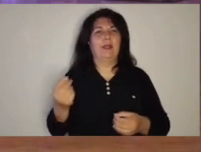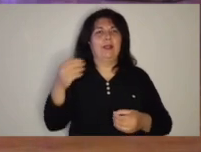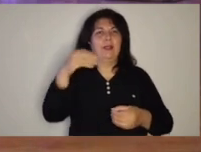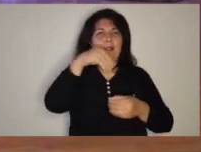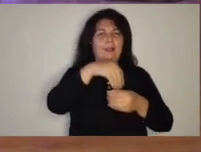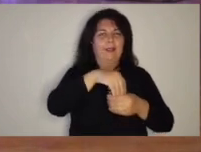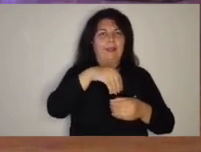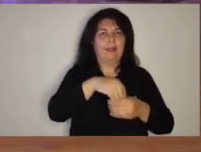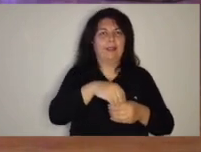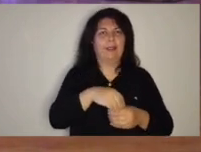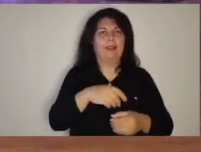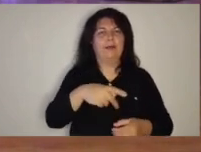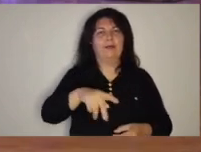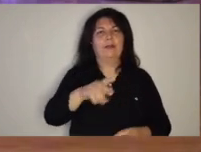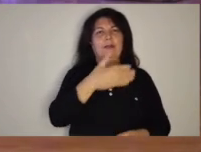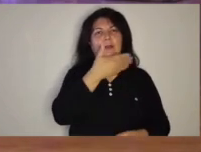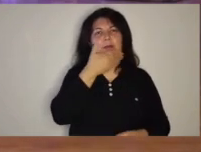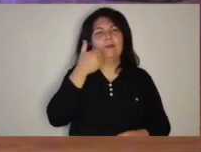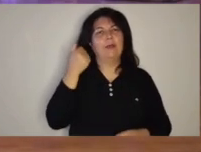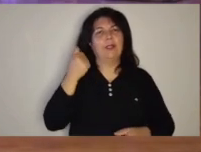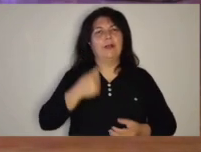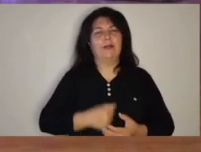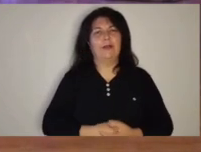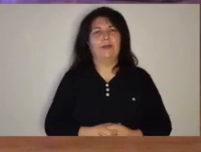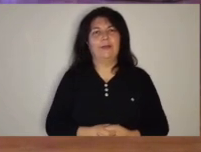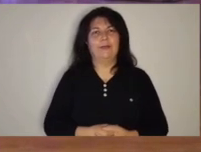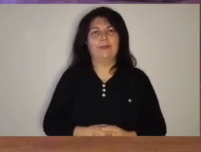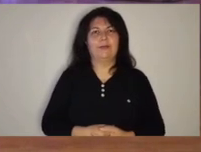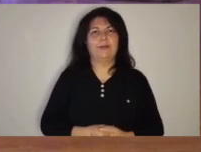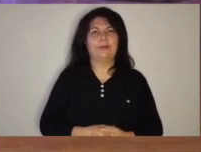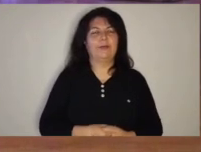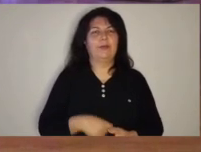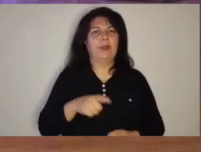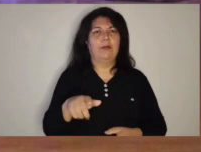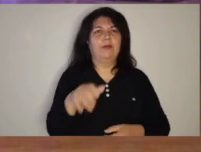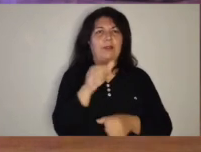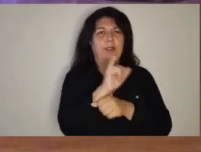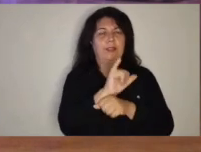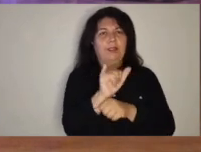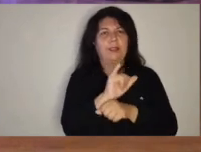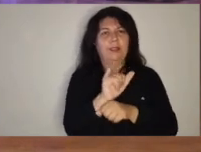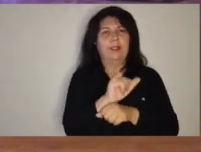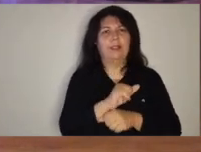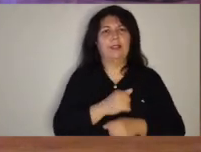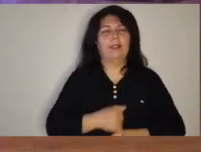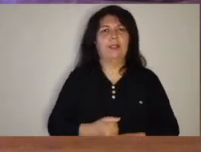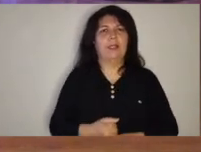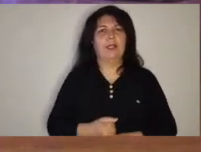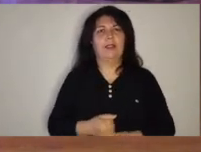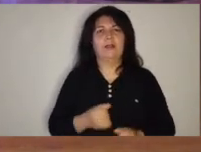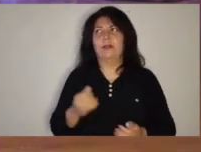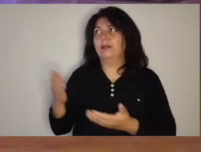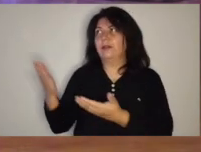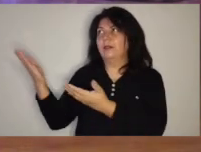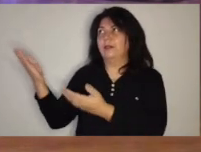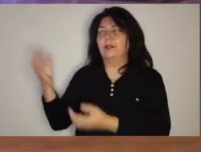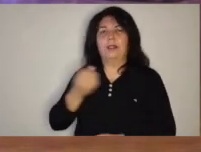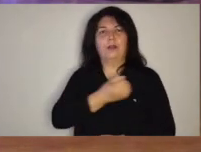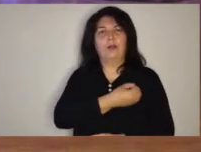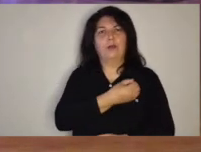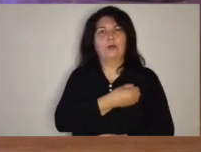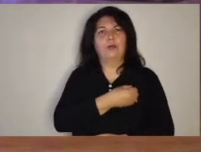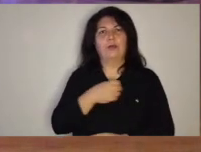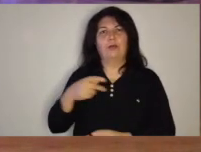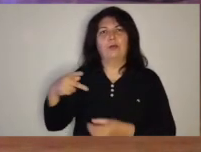contribuir na casa de Deus, a pegar o seu melhor e fazer o melhor na casa do Senhor. Os irmãos vão passar